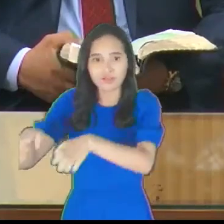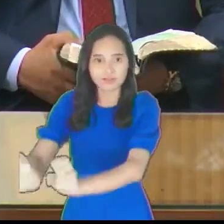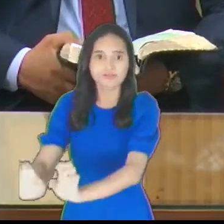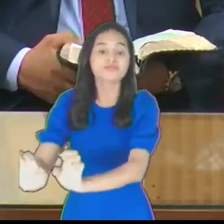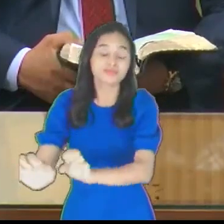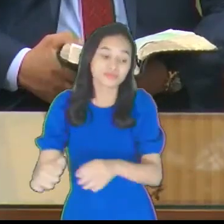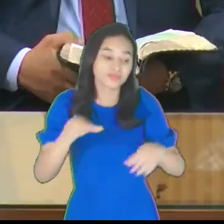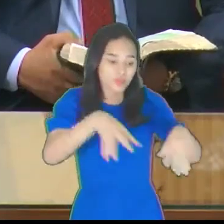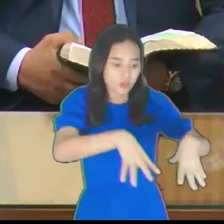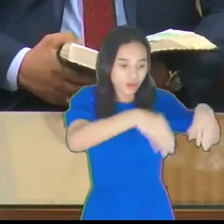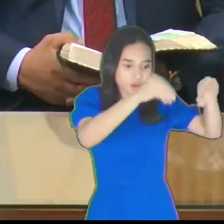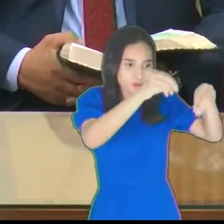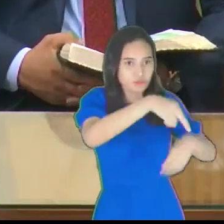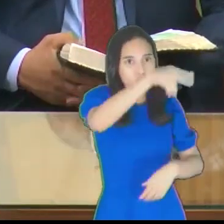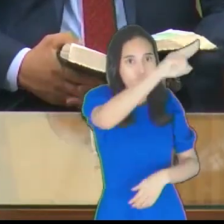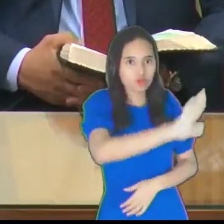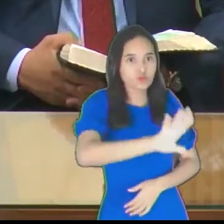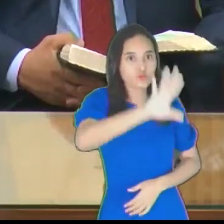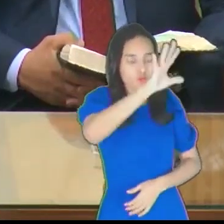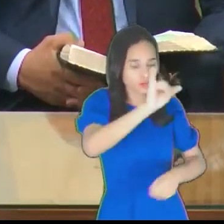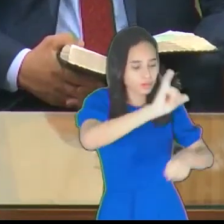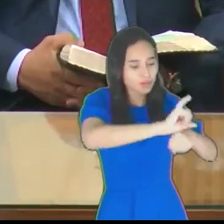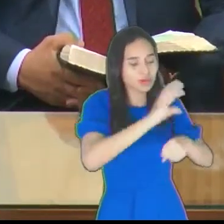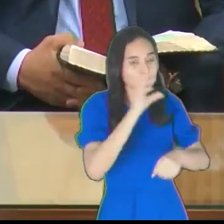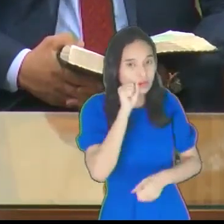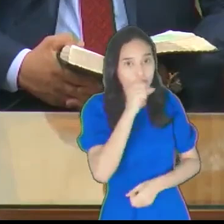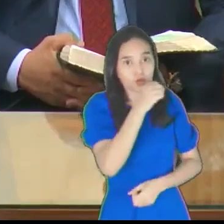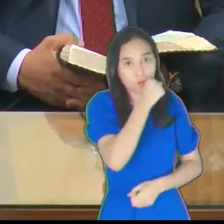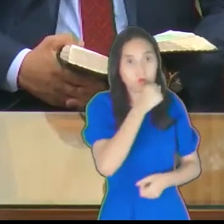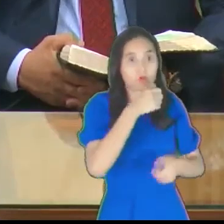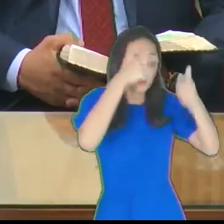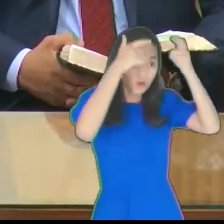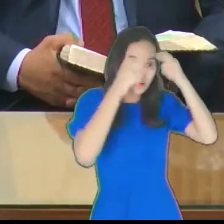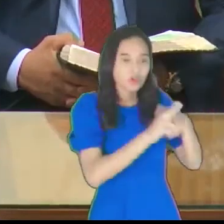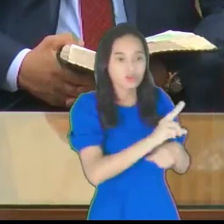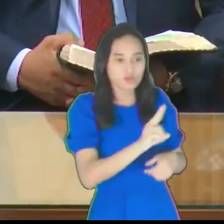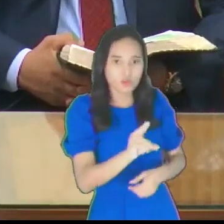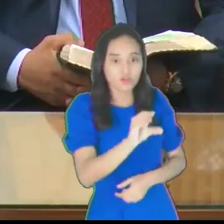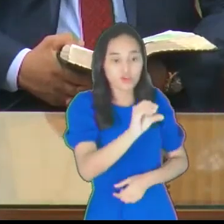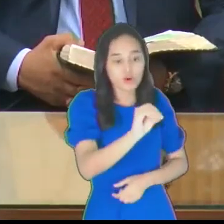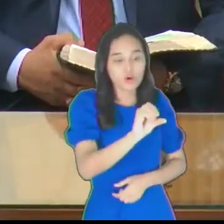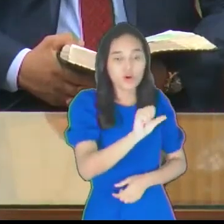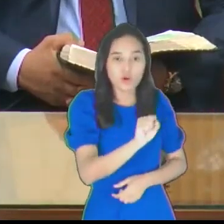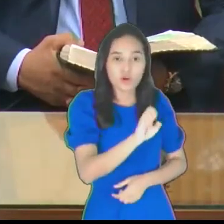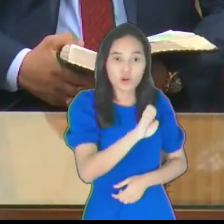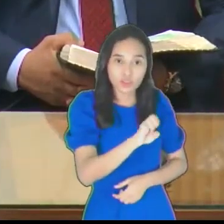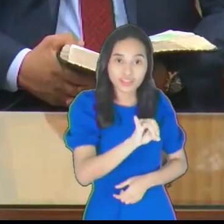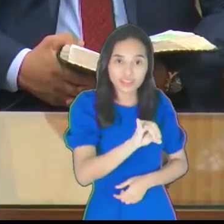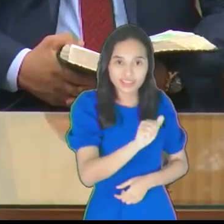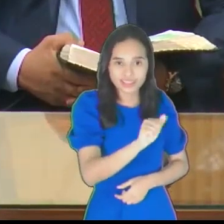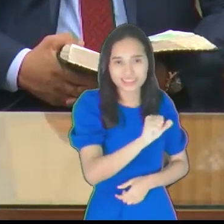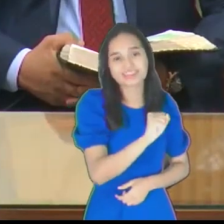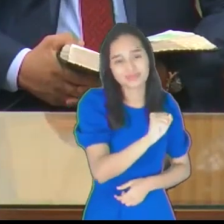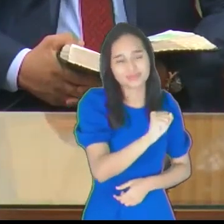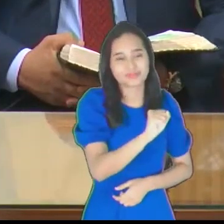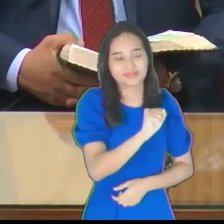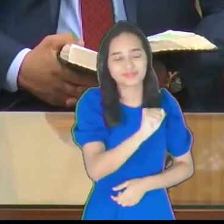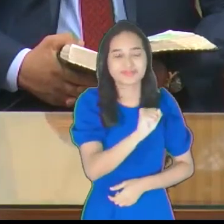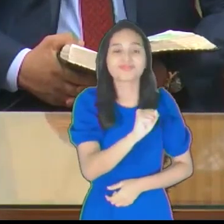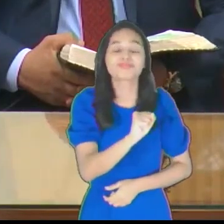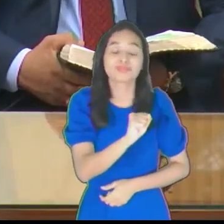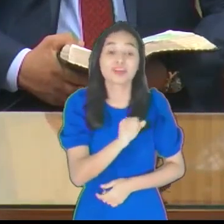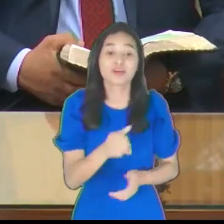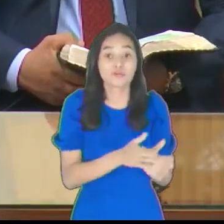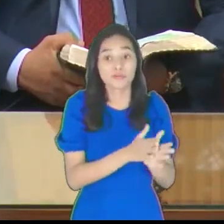norte, capital Samaria, e o rei era Oséias. Não era Oséias o profeta, era um outro Oséias. E foi nessa